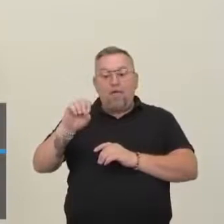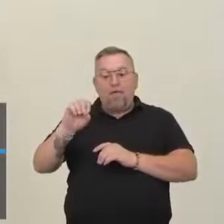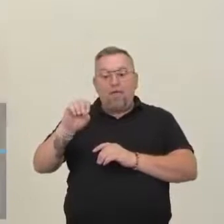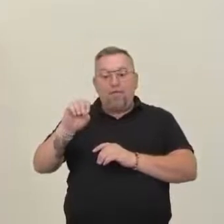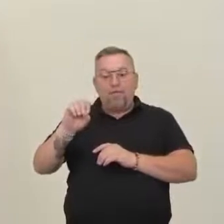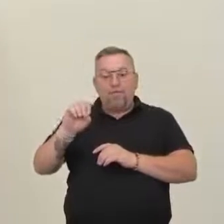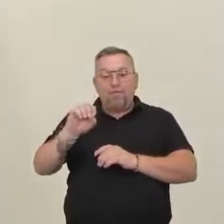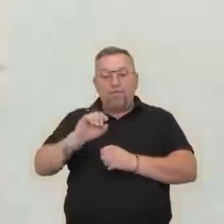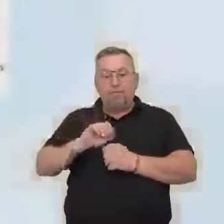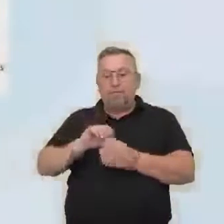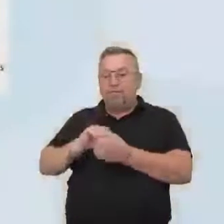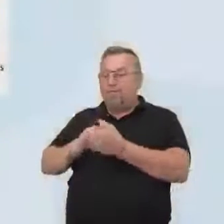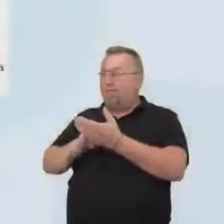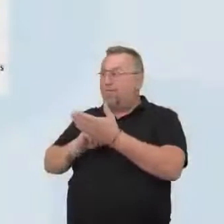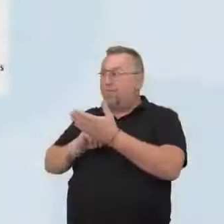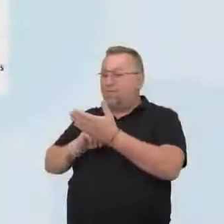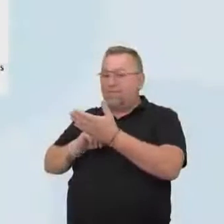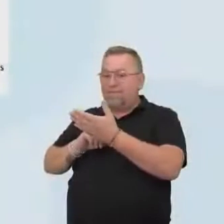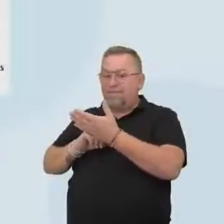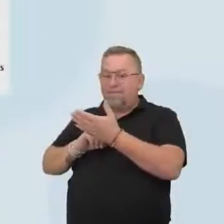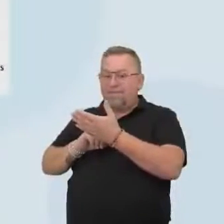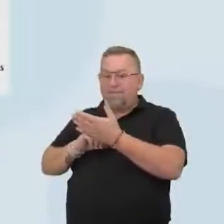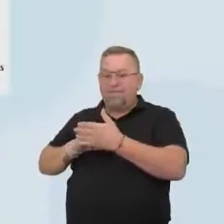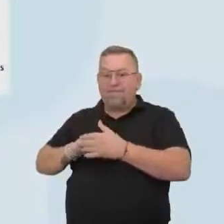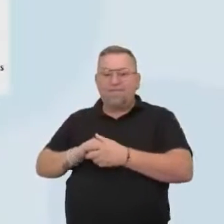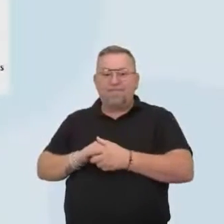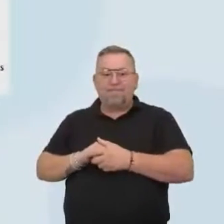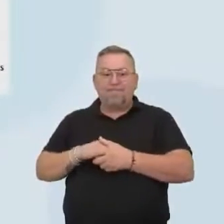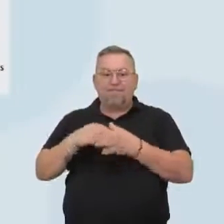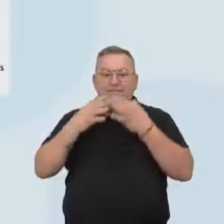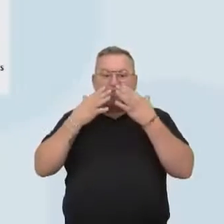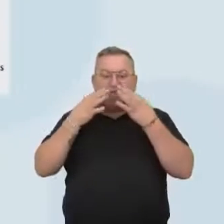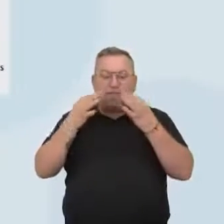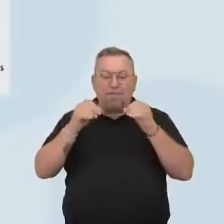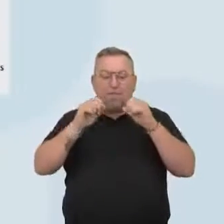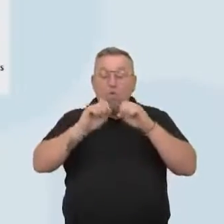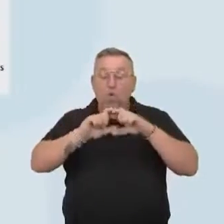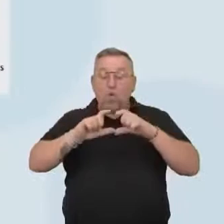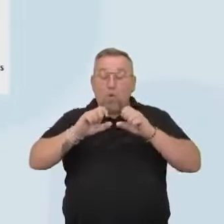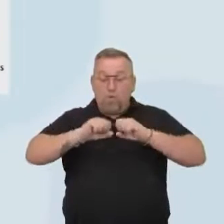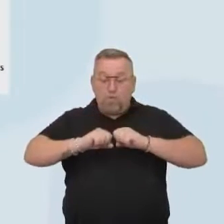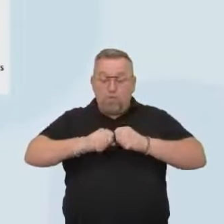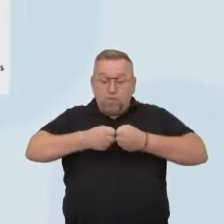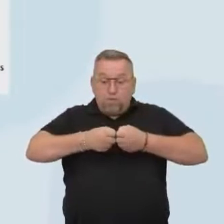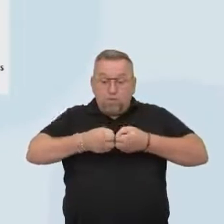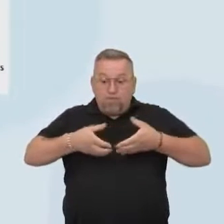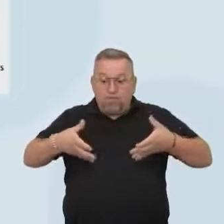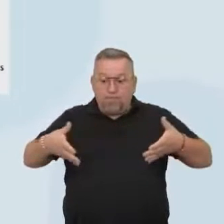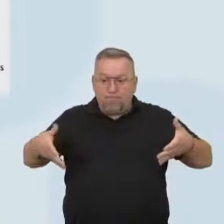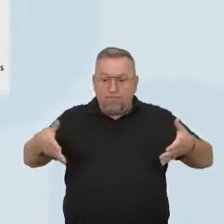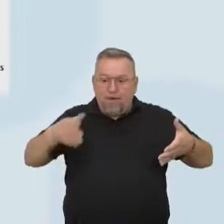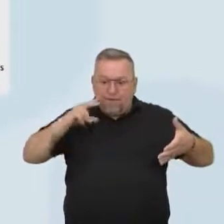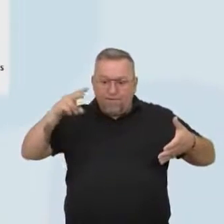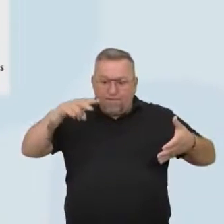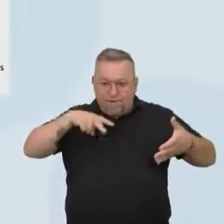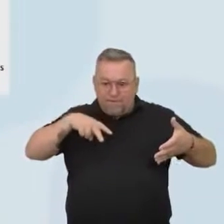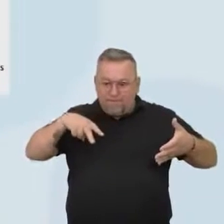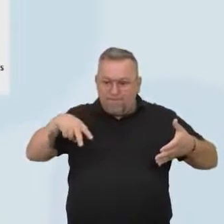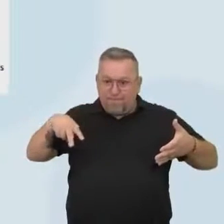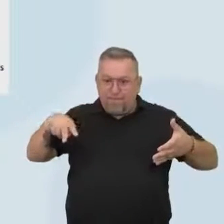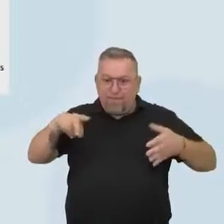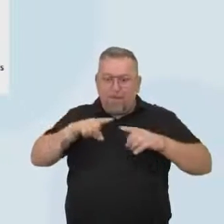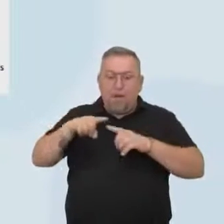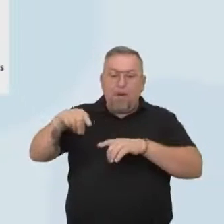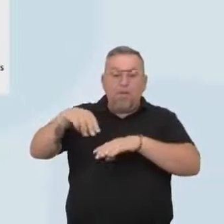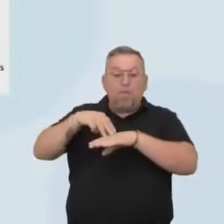na tela, né, o planisfério do relevo. E tá aí, a gente observa esse planisfério, as regiões mais escuras, né, de cor aí